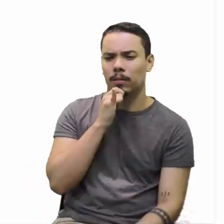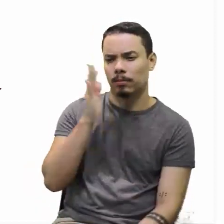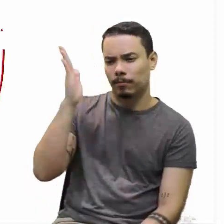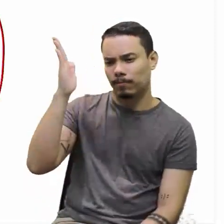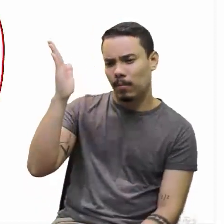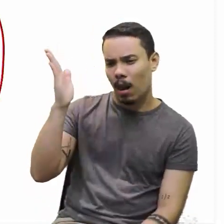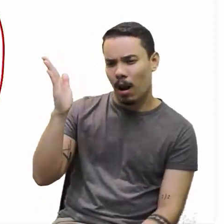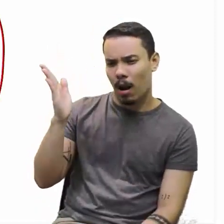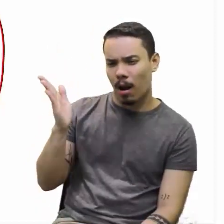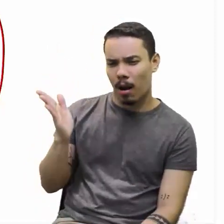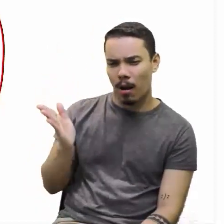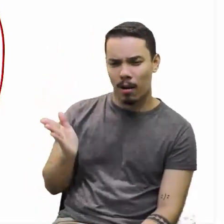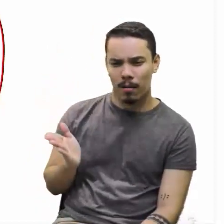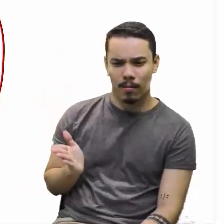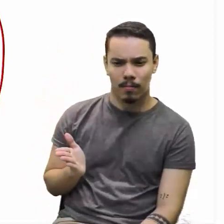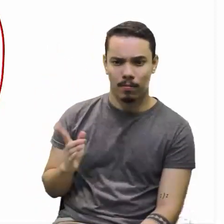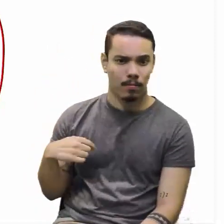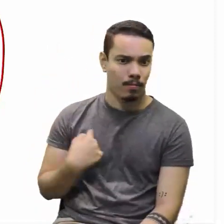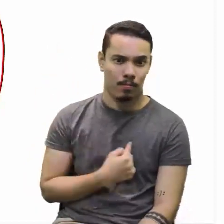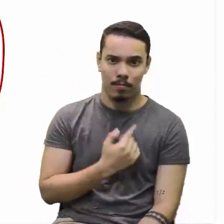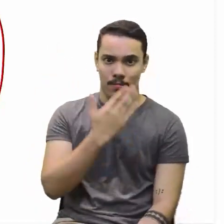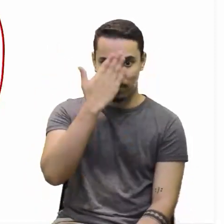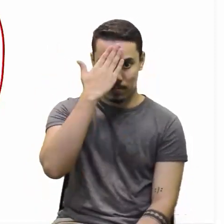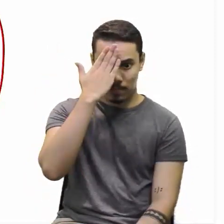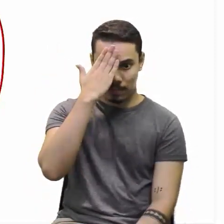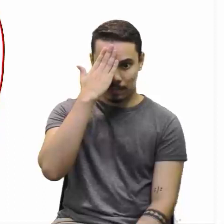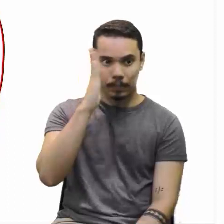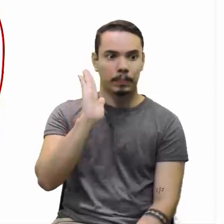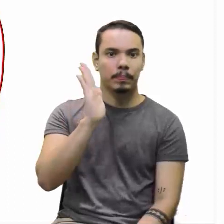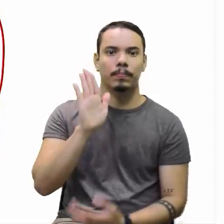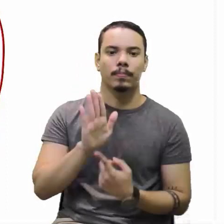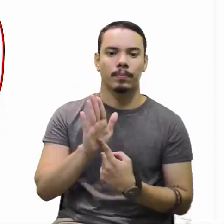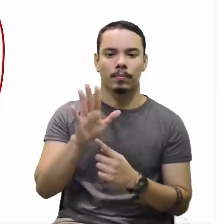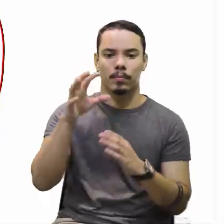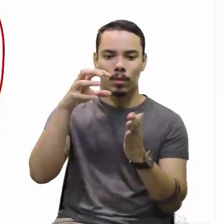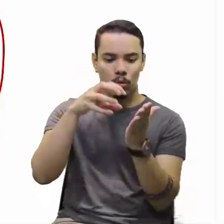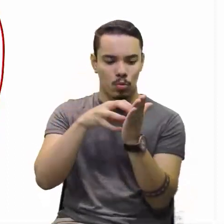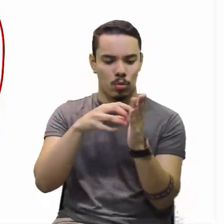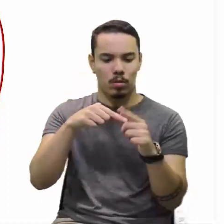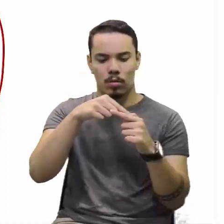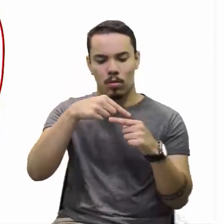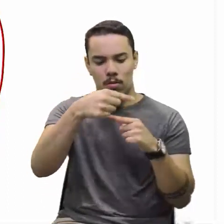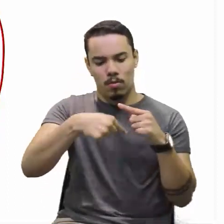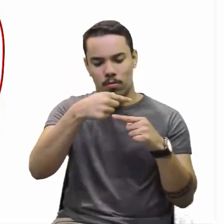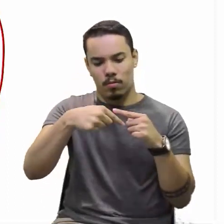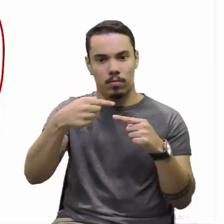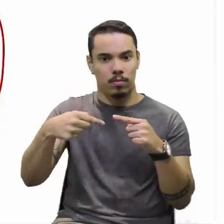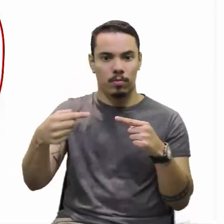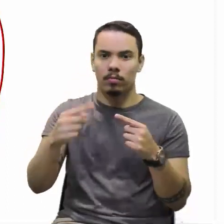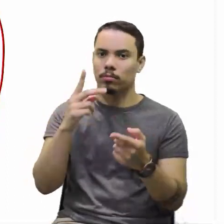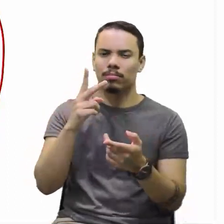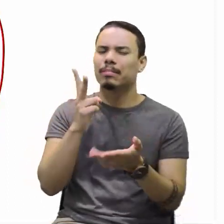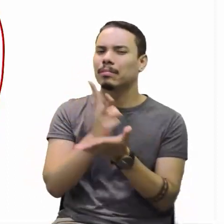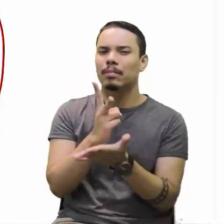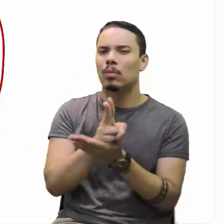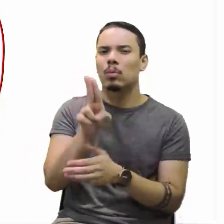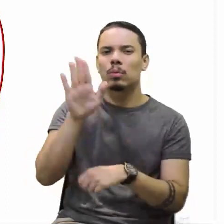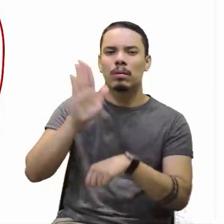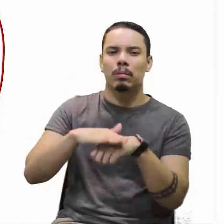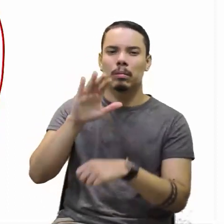O indutor é um núcleo enrolado de fios de cobre, geralmente, aí,